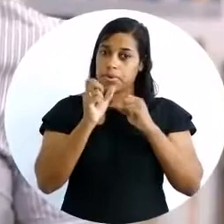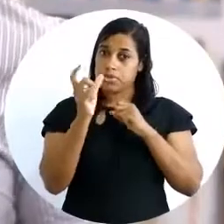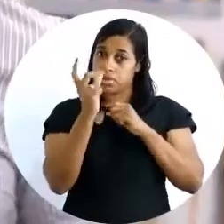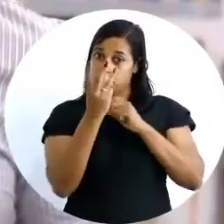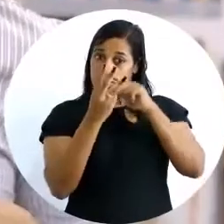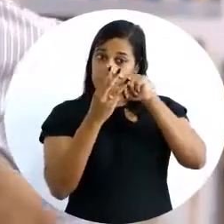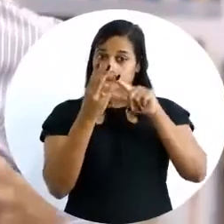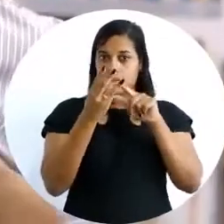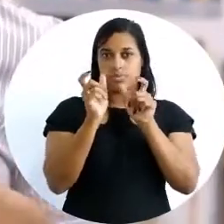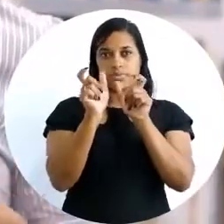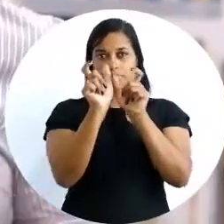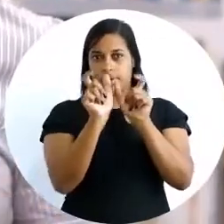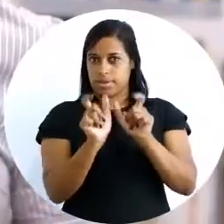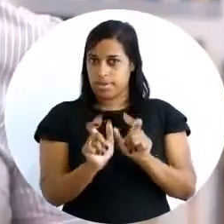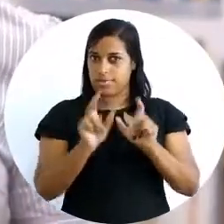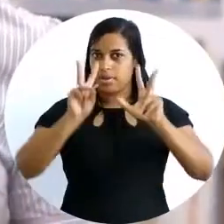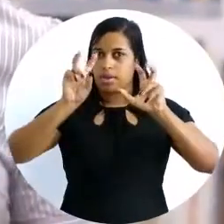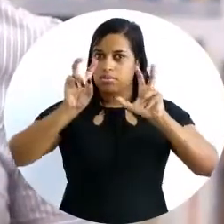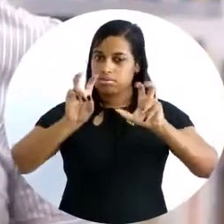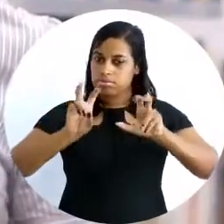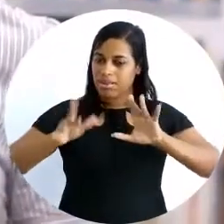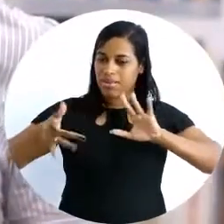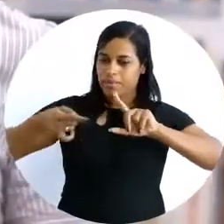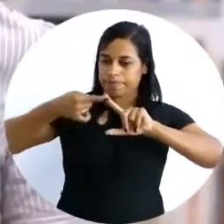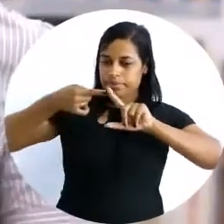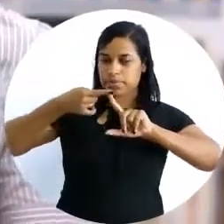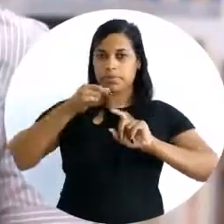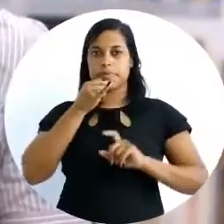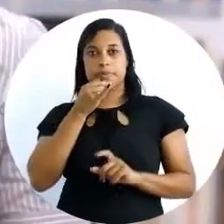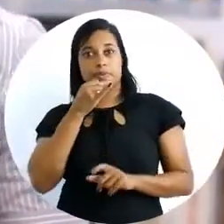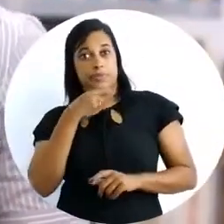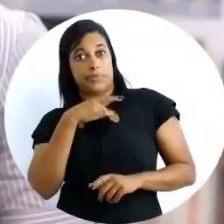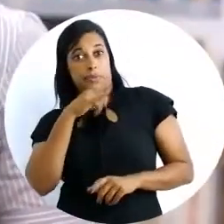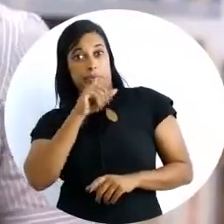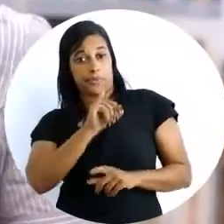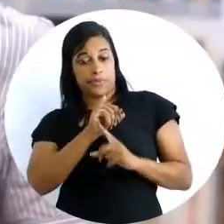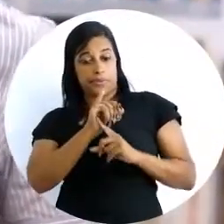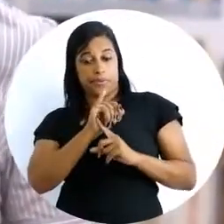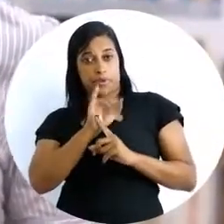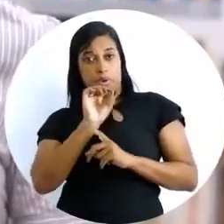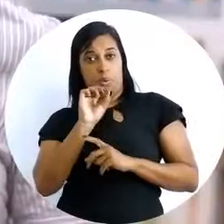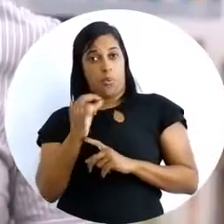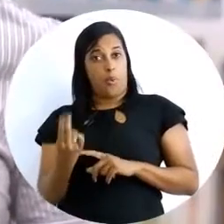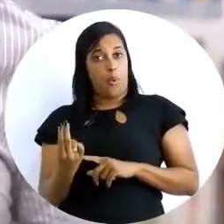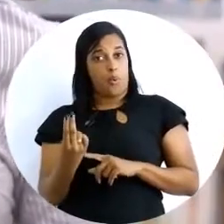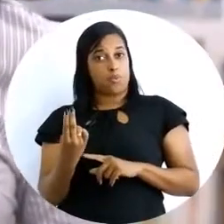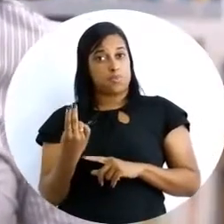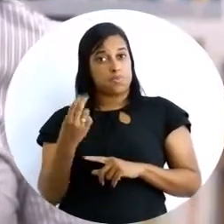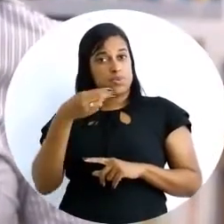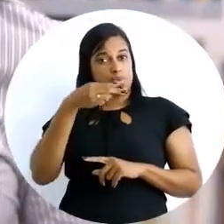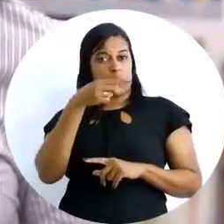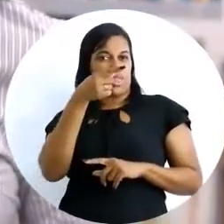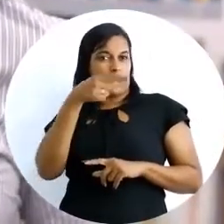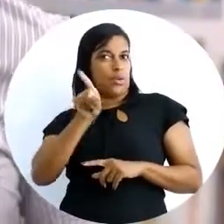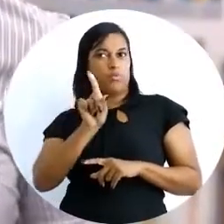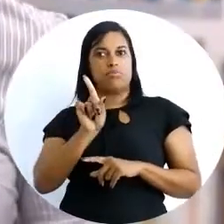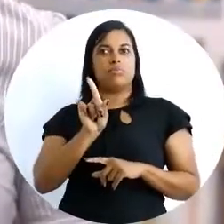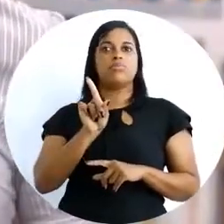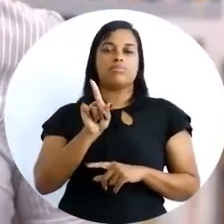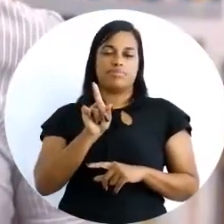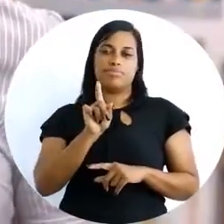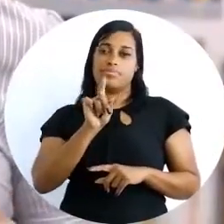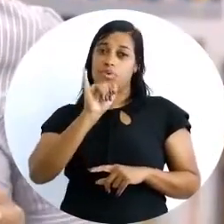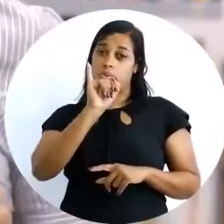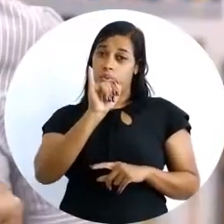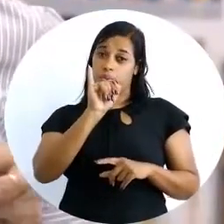palavrinhas que vão combinar os assuntos. Por exemplo, eu tenho o i, o ou e o não.